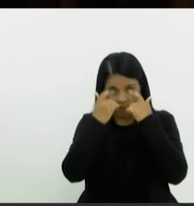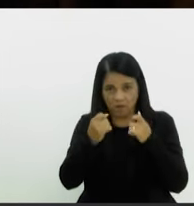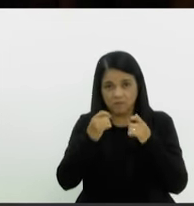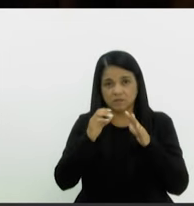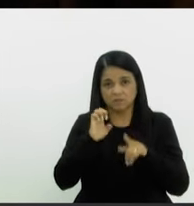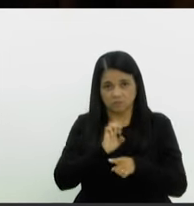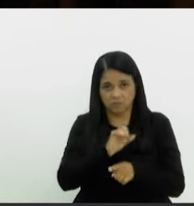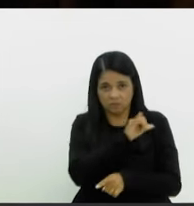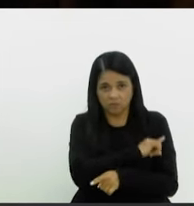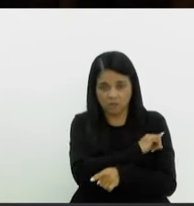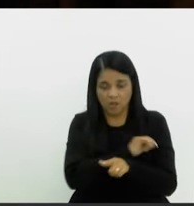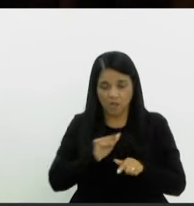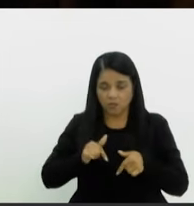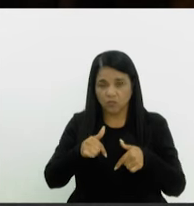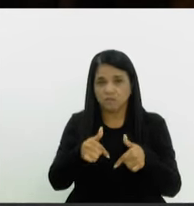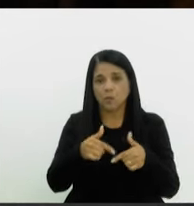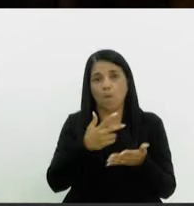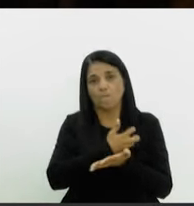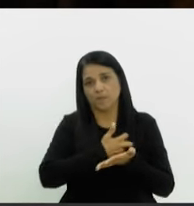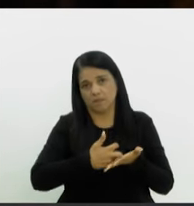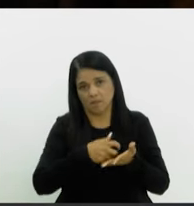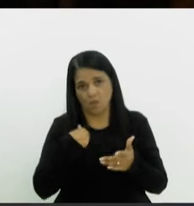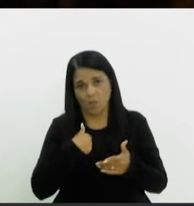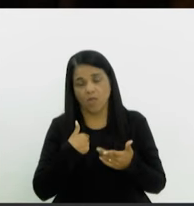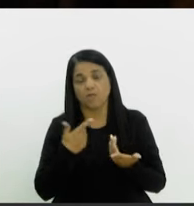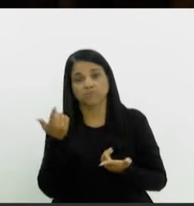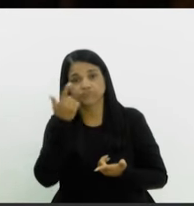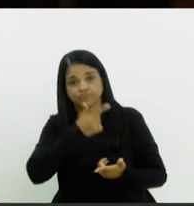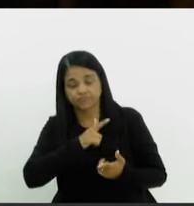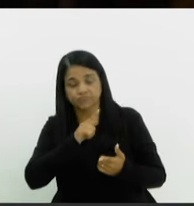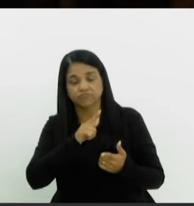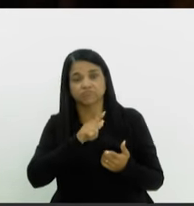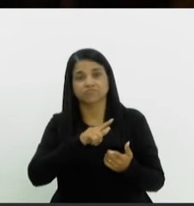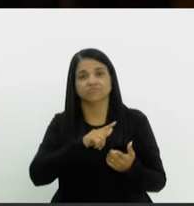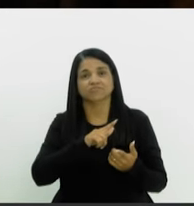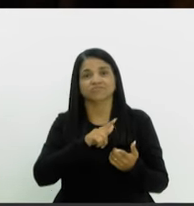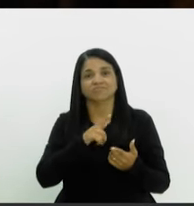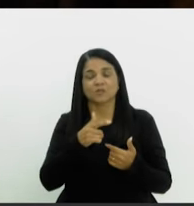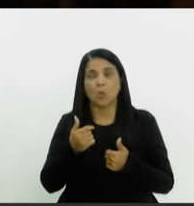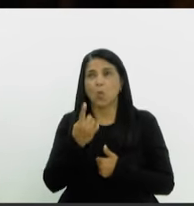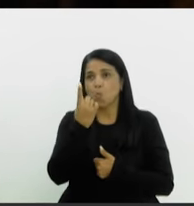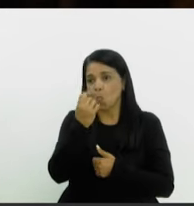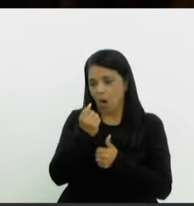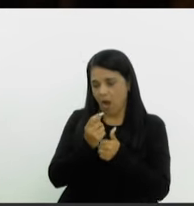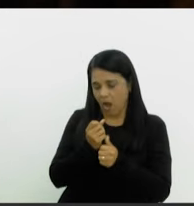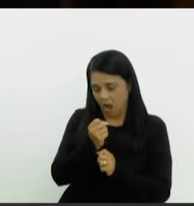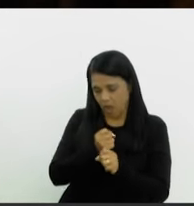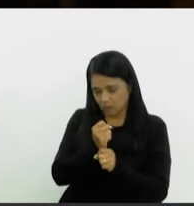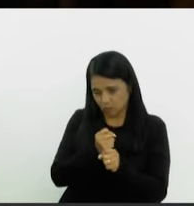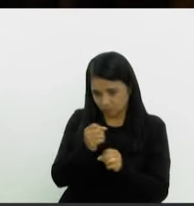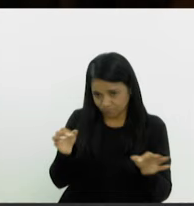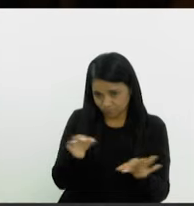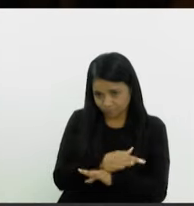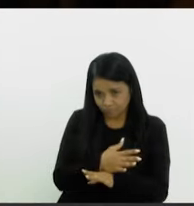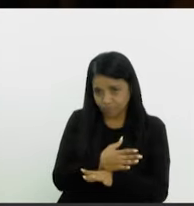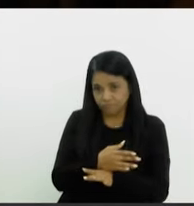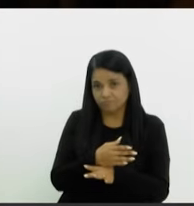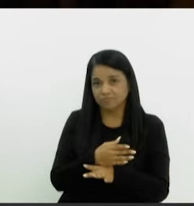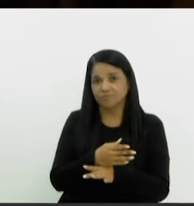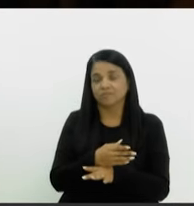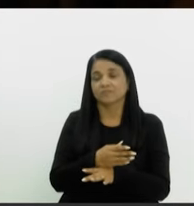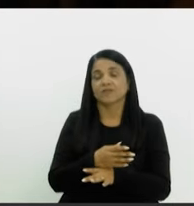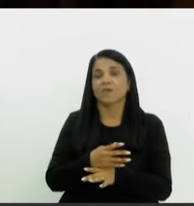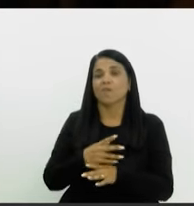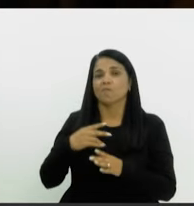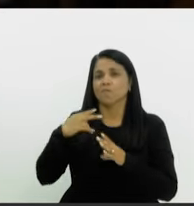realmente na atuação penal e fui cair quando promovida a coisa de um ano que em junho completa um ano numa câmara de direito